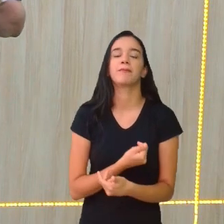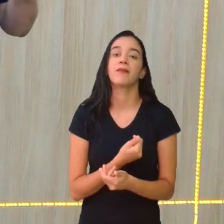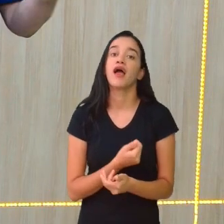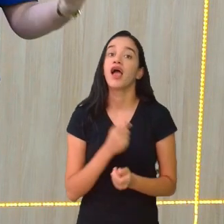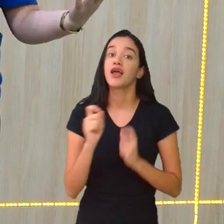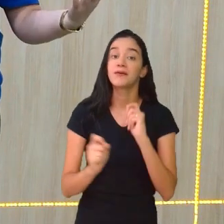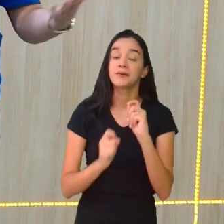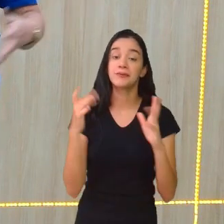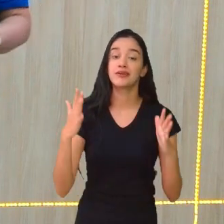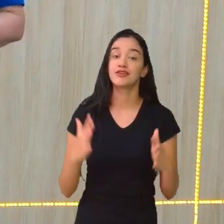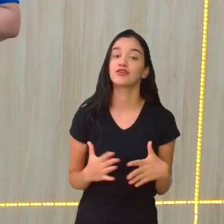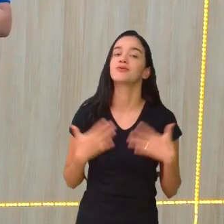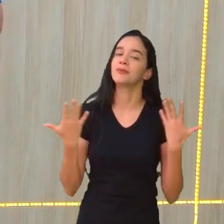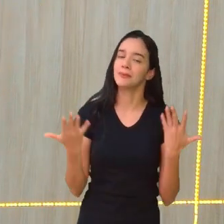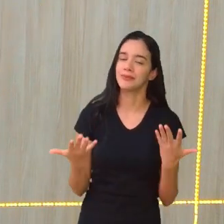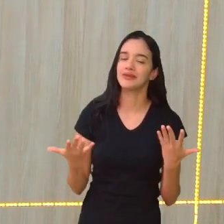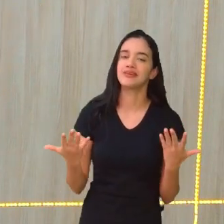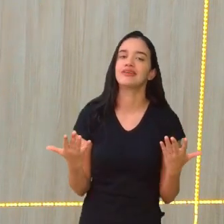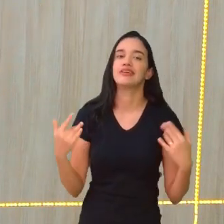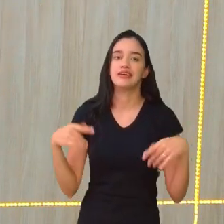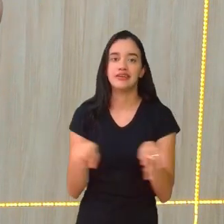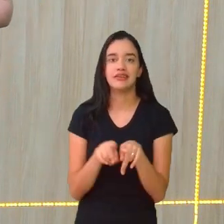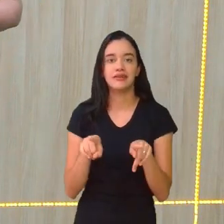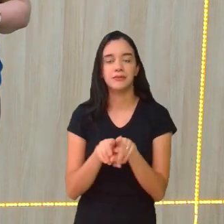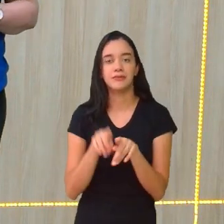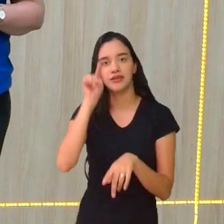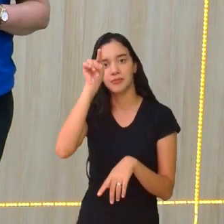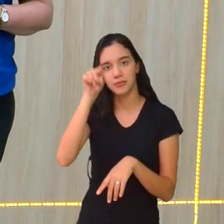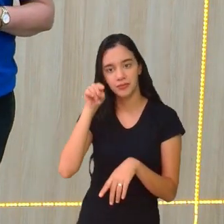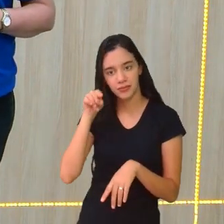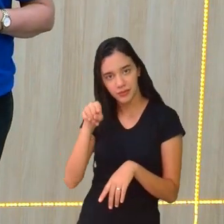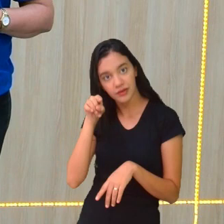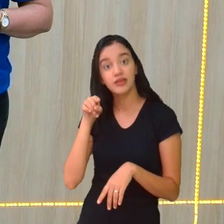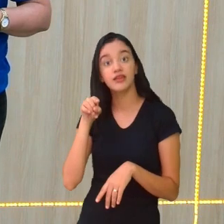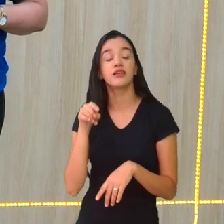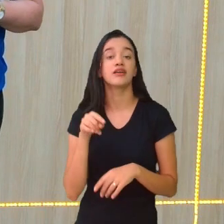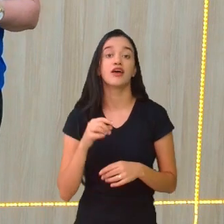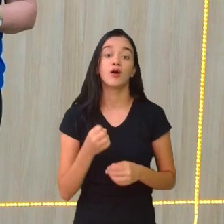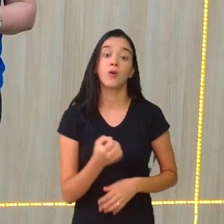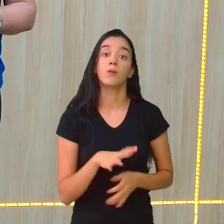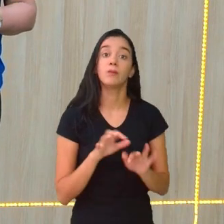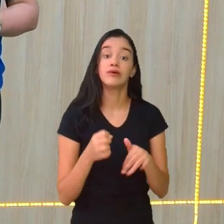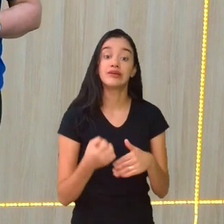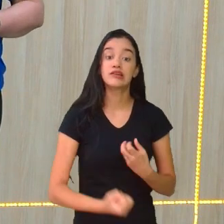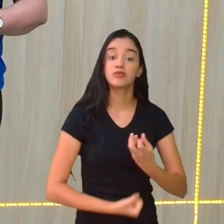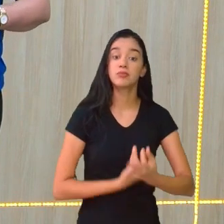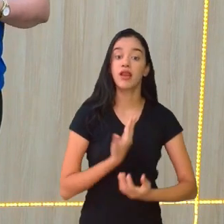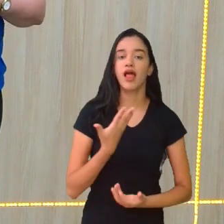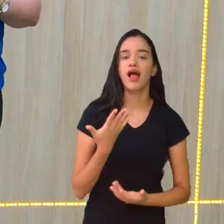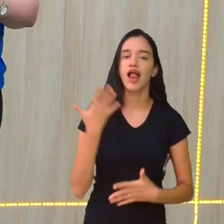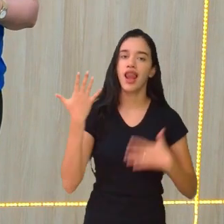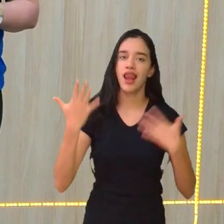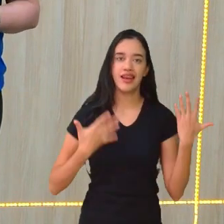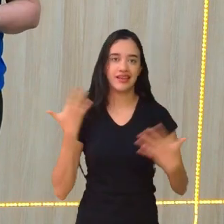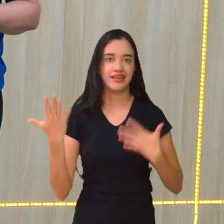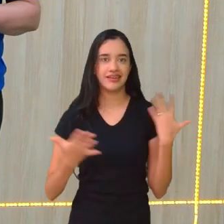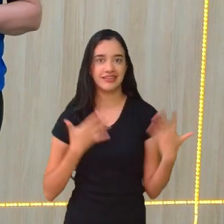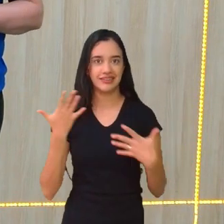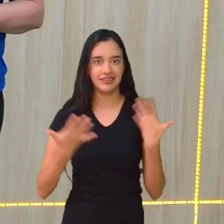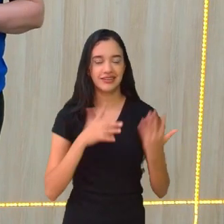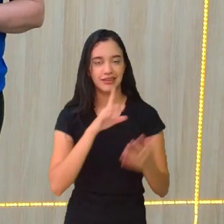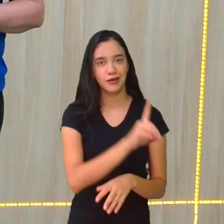uma surpresa e, ao mesmo tempo, uma exclamação, não é? É expressando, não é, a alegria pelo